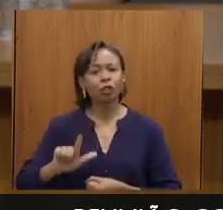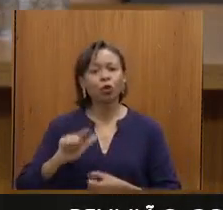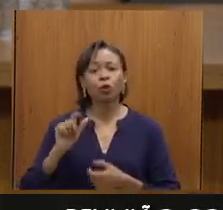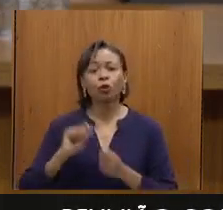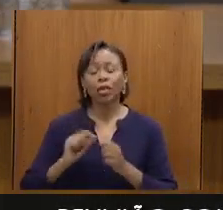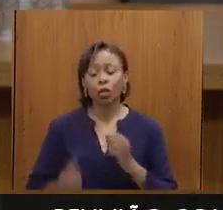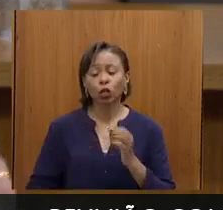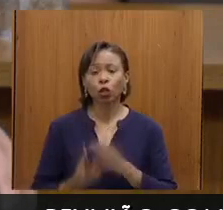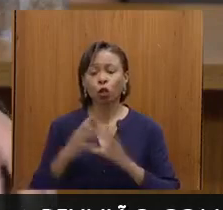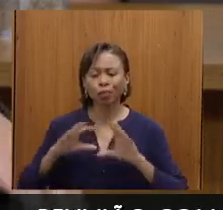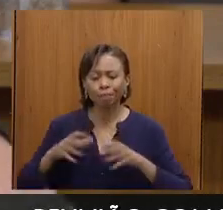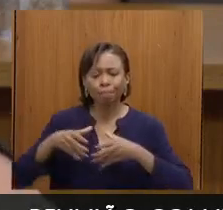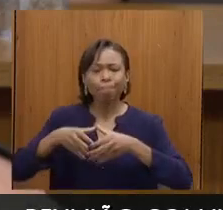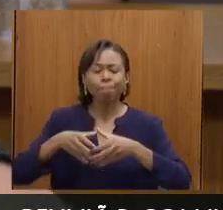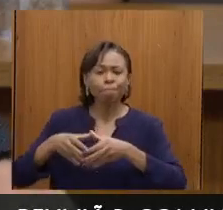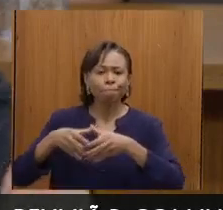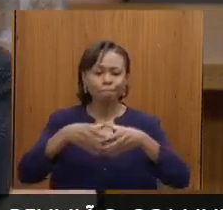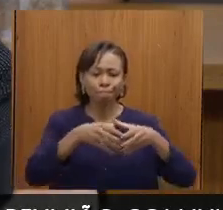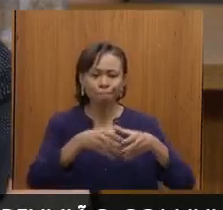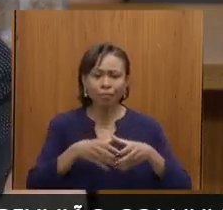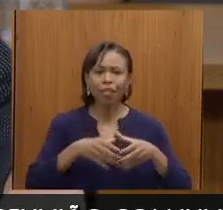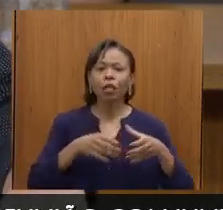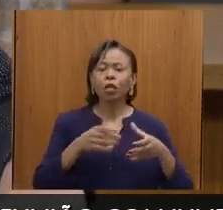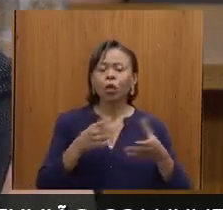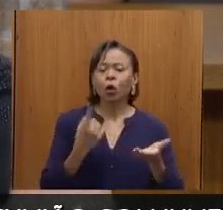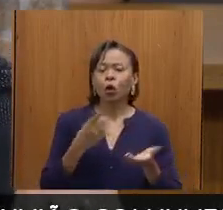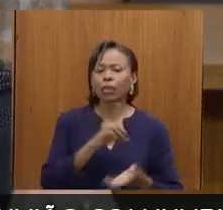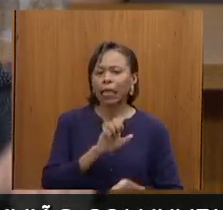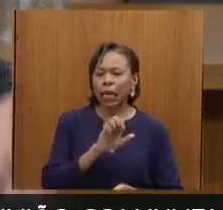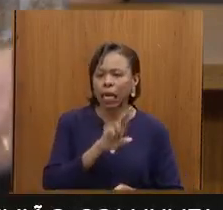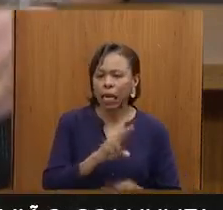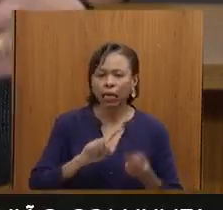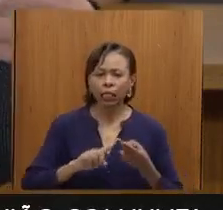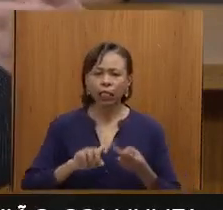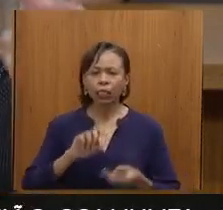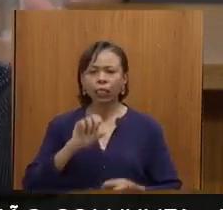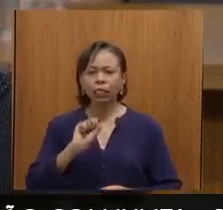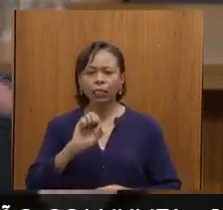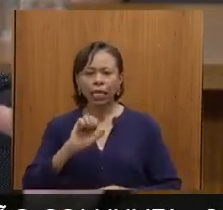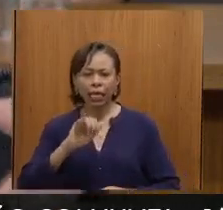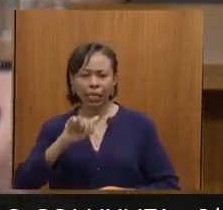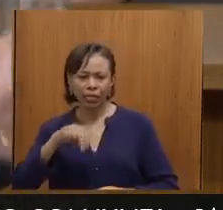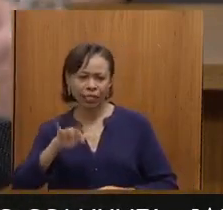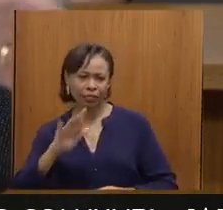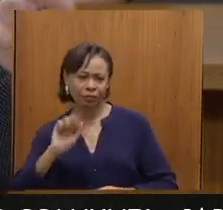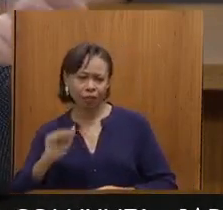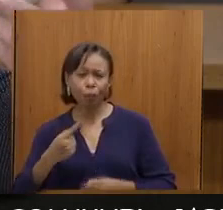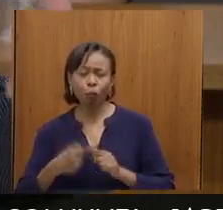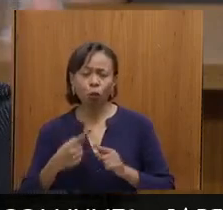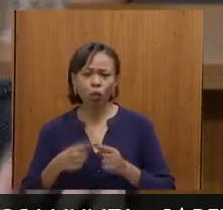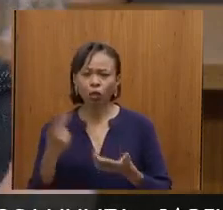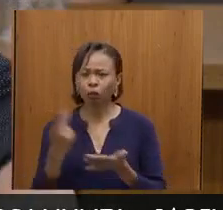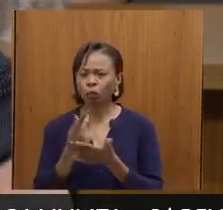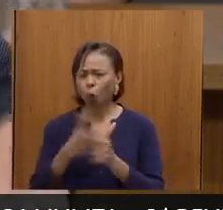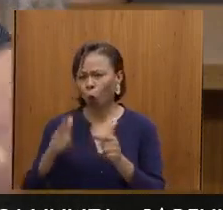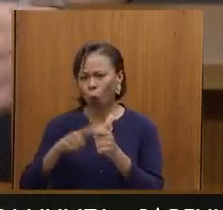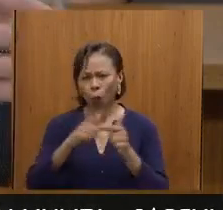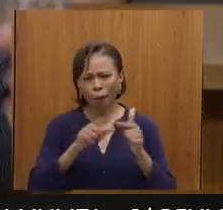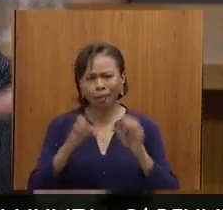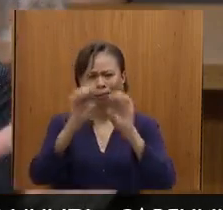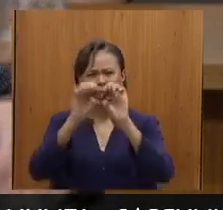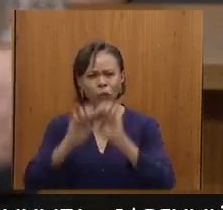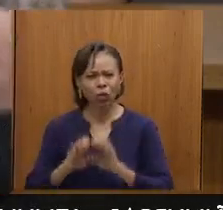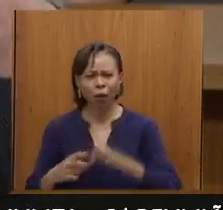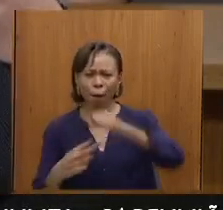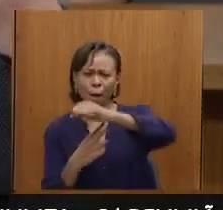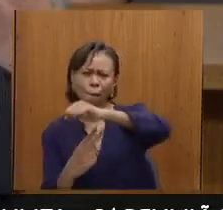coordenada pela Defesa Civil. A CEINFRA, o DR, também estão participando, porque a gente teve uma questão estrutural, o senhor acompanha bem, quedas